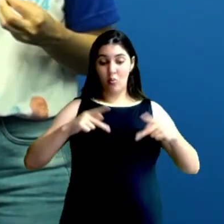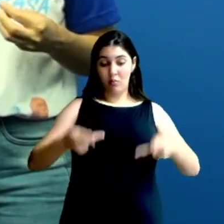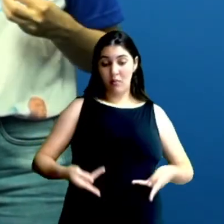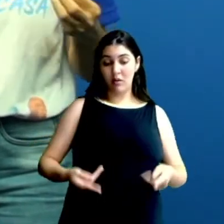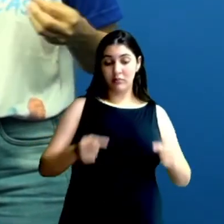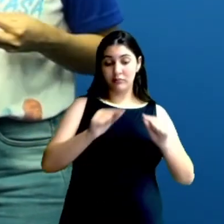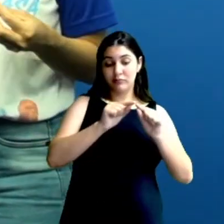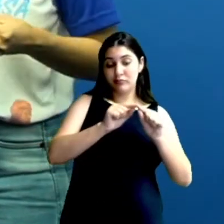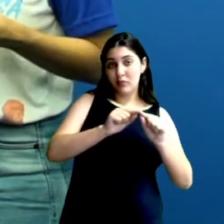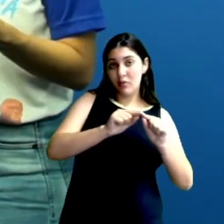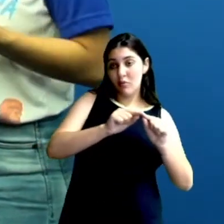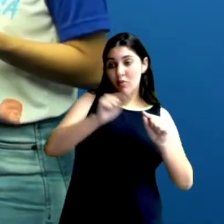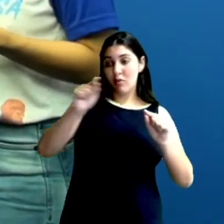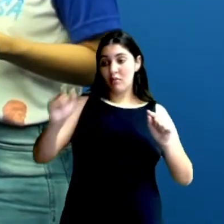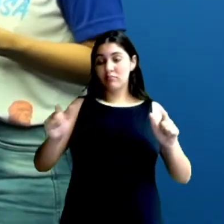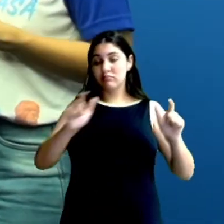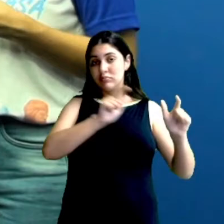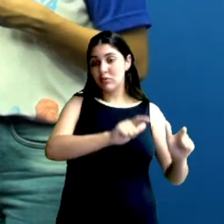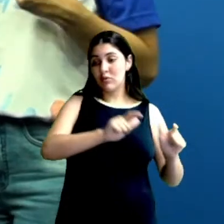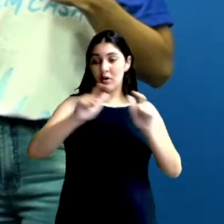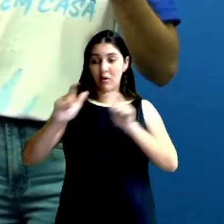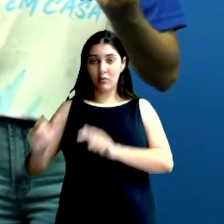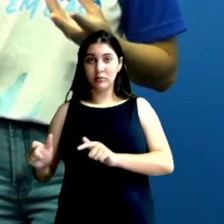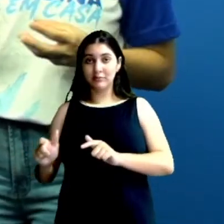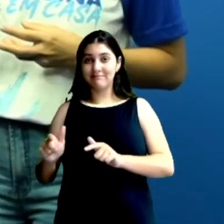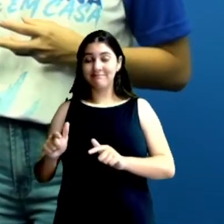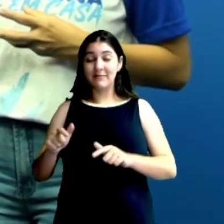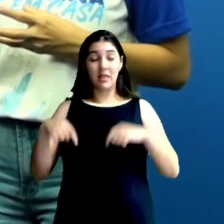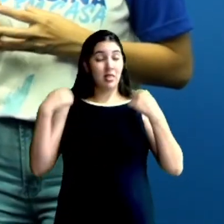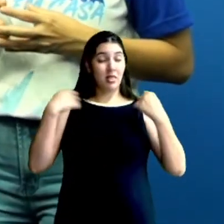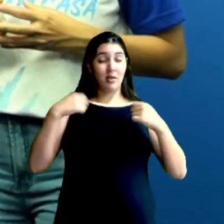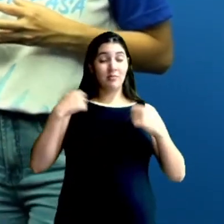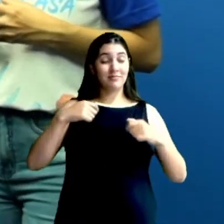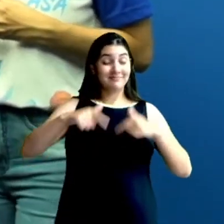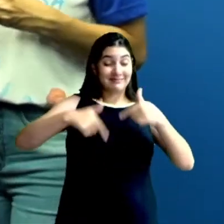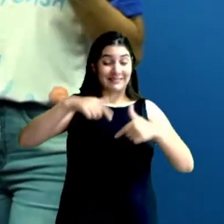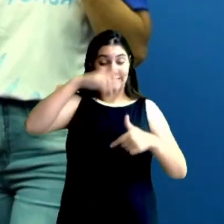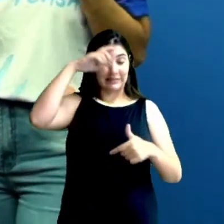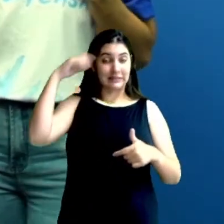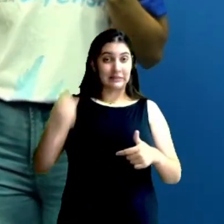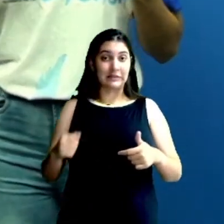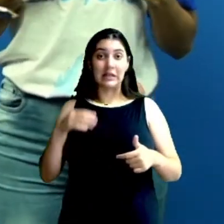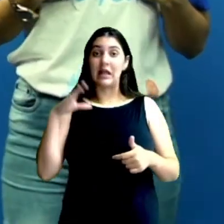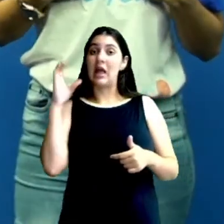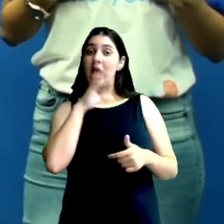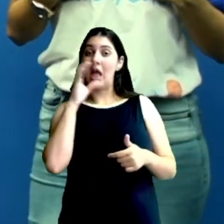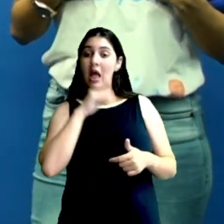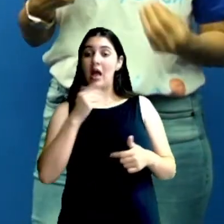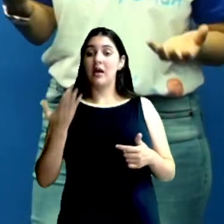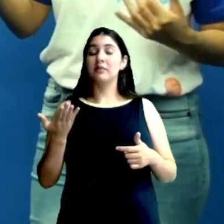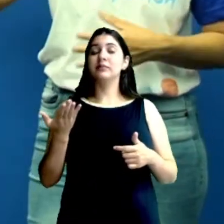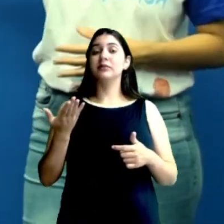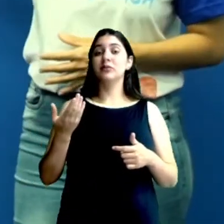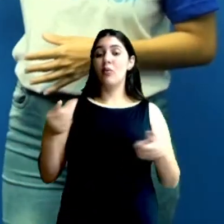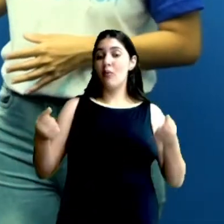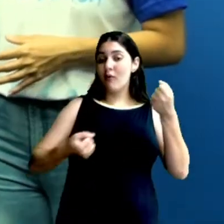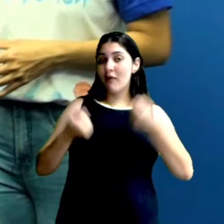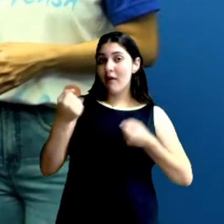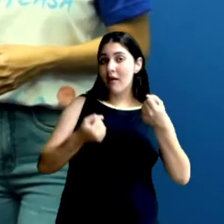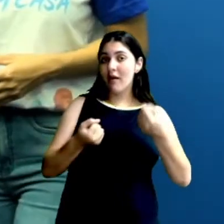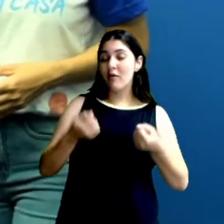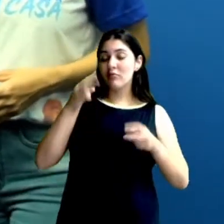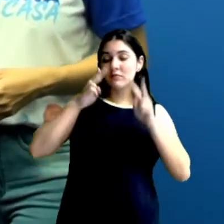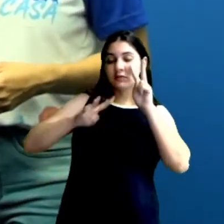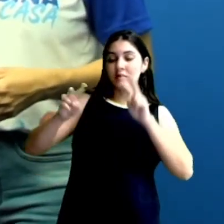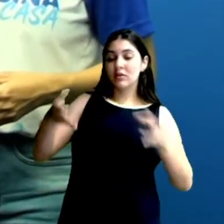outro sem que ele tenha muito esforço, de forma rápida, prática. Então, o carro que nós vemos hoje é bem diferente do